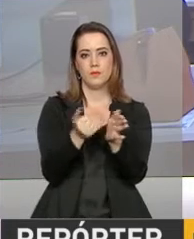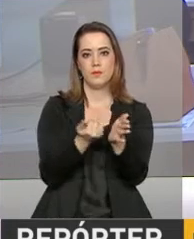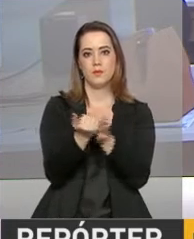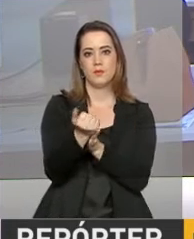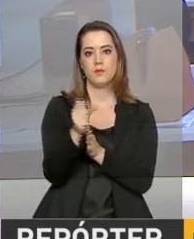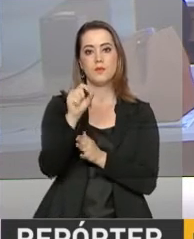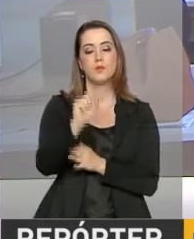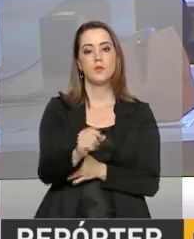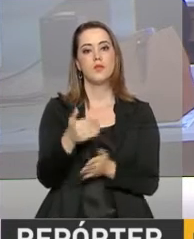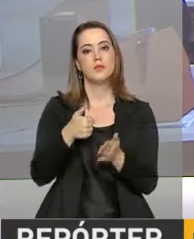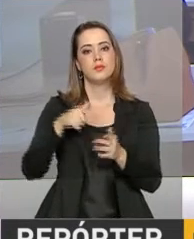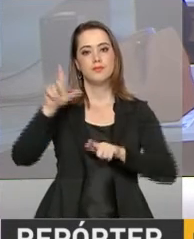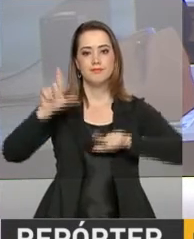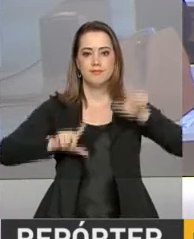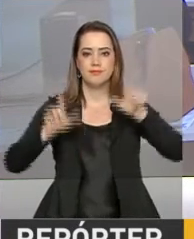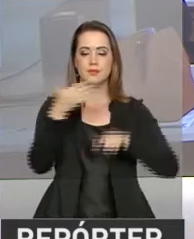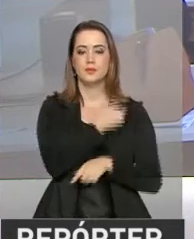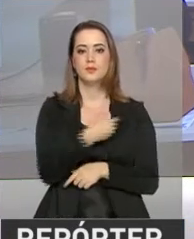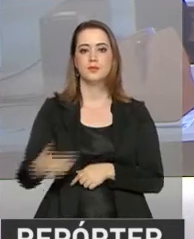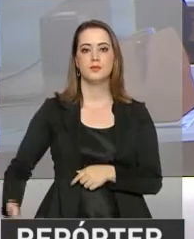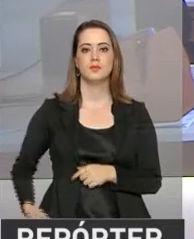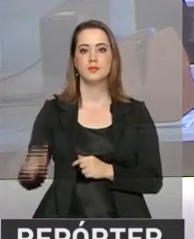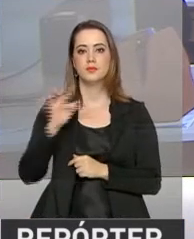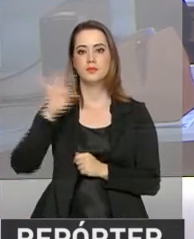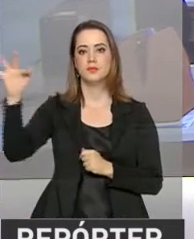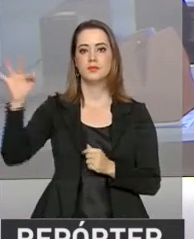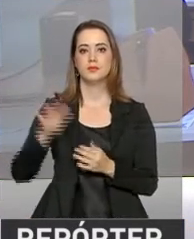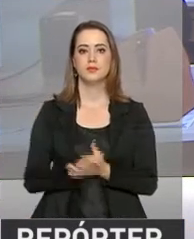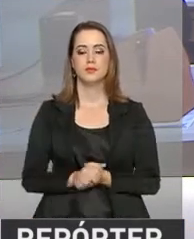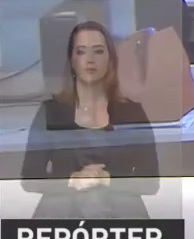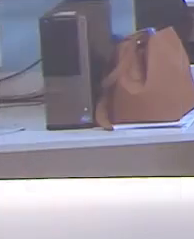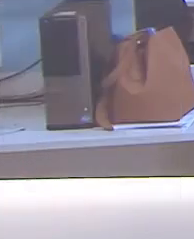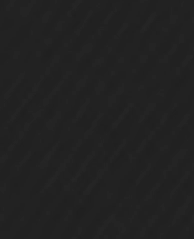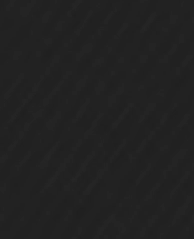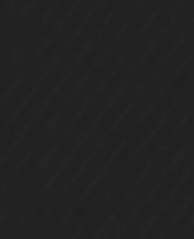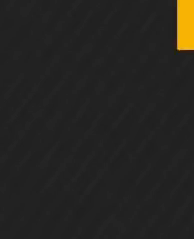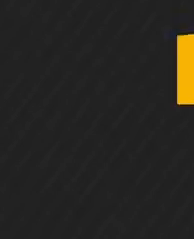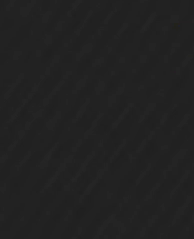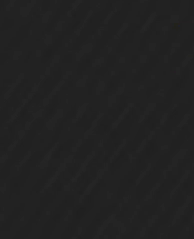sociais continue com a gente aqui na nbr a tv do governo federal